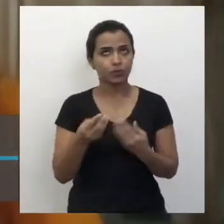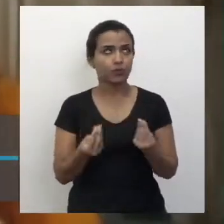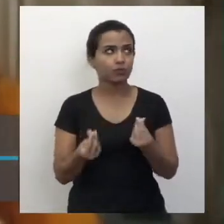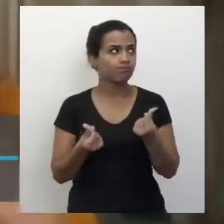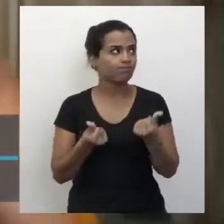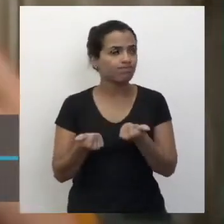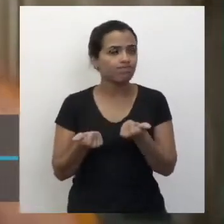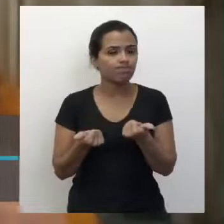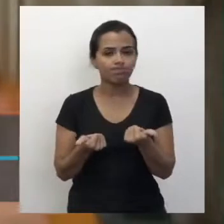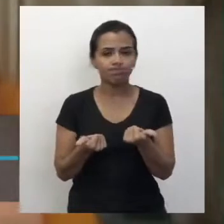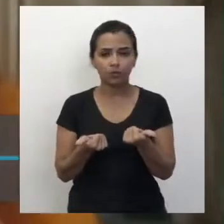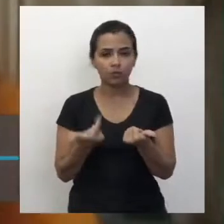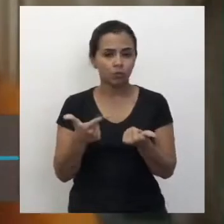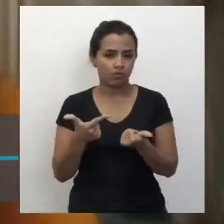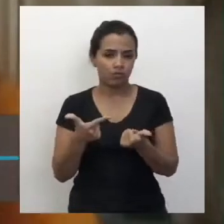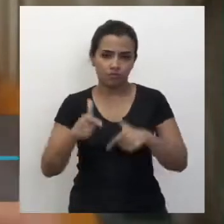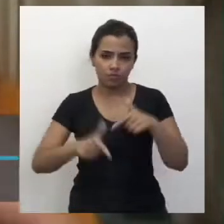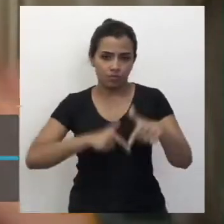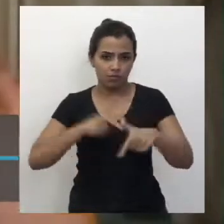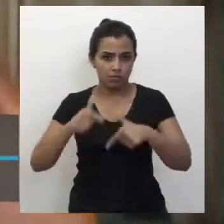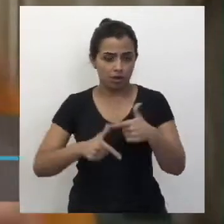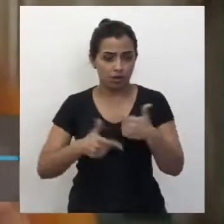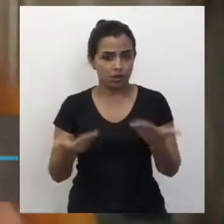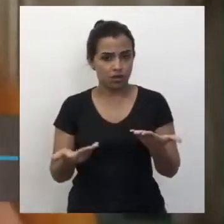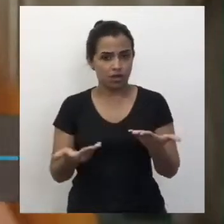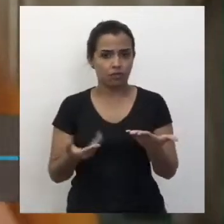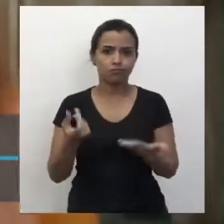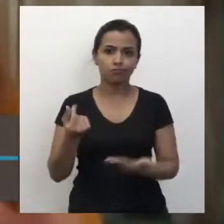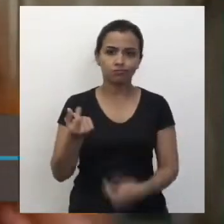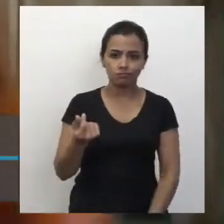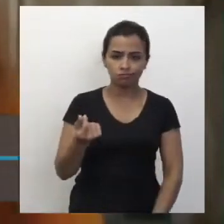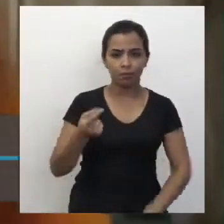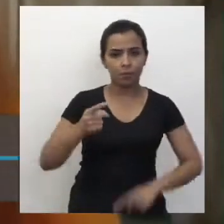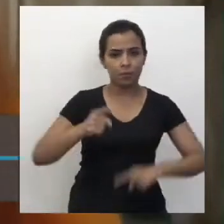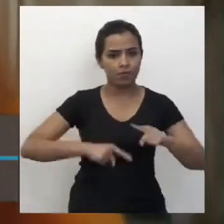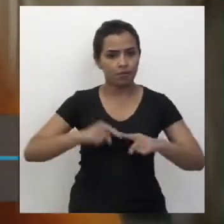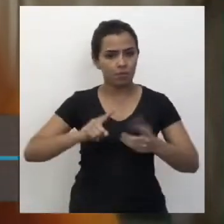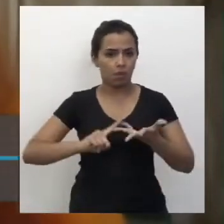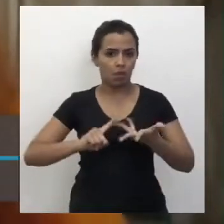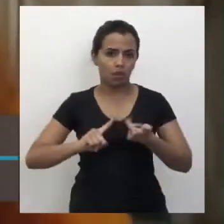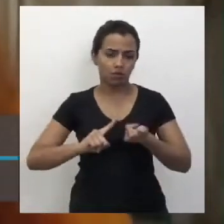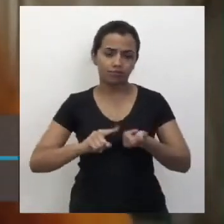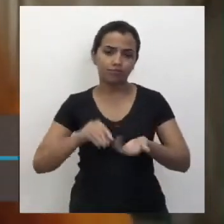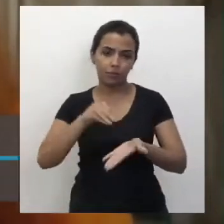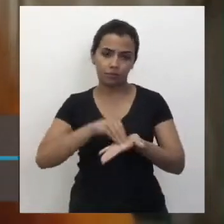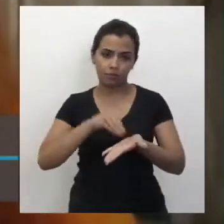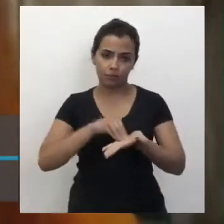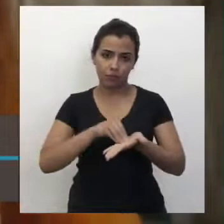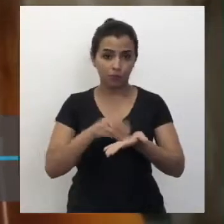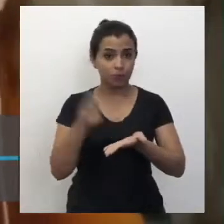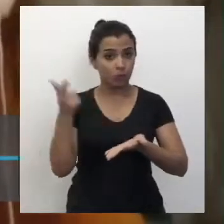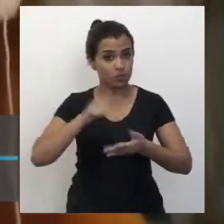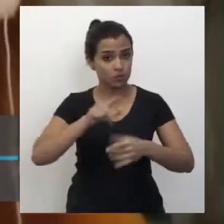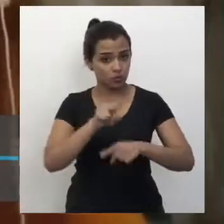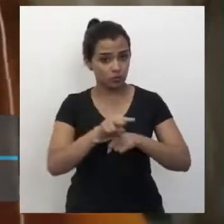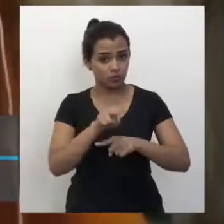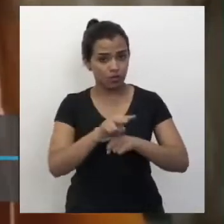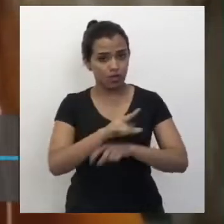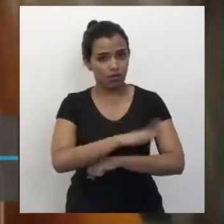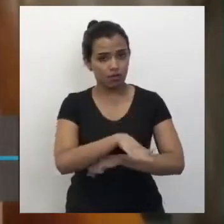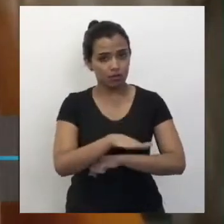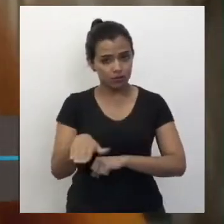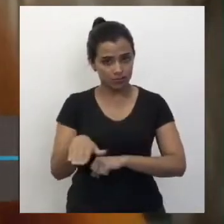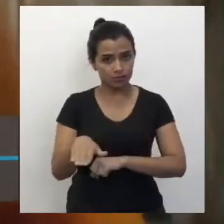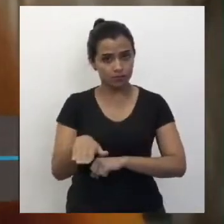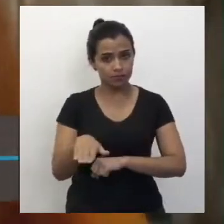ele não tem emprego, portanto ele não dispõe das condições materiais mesmo para criar esta criança. E